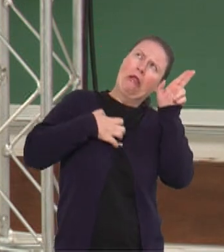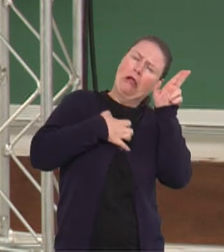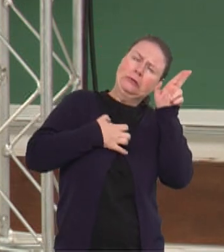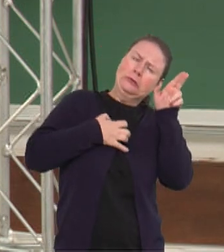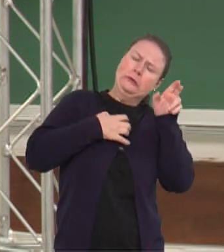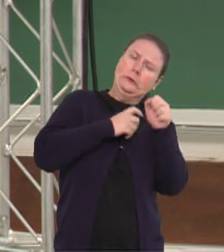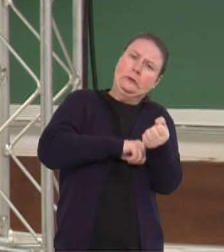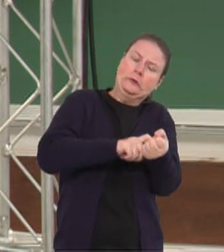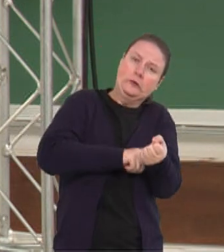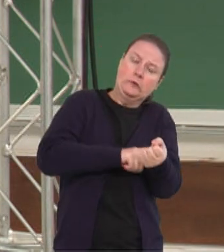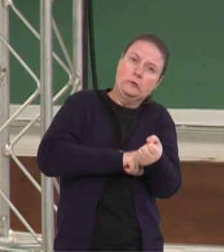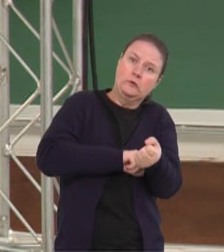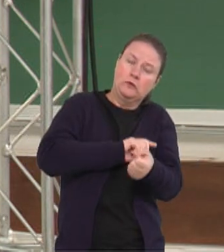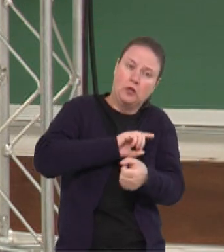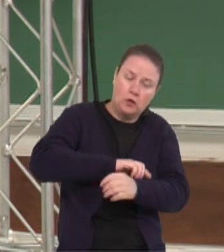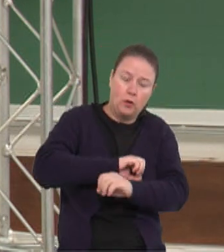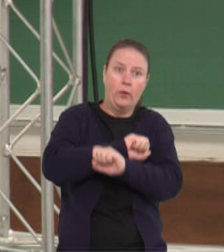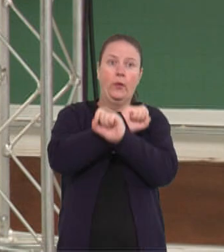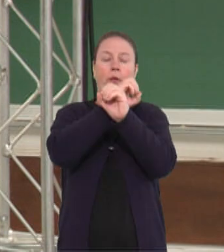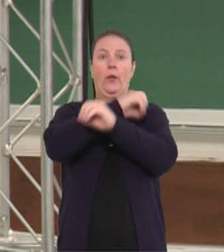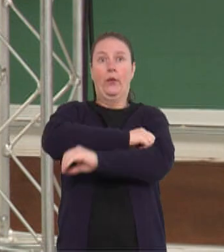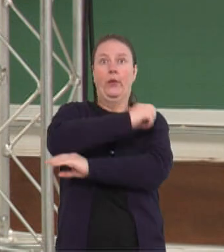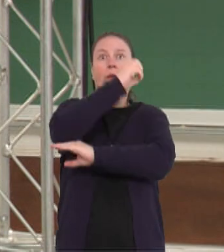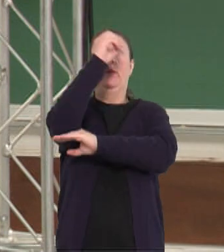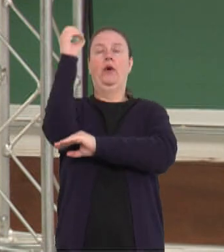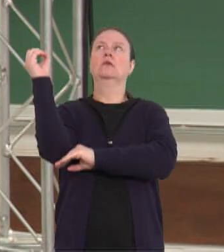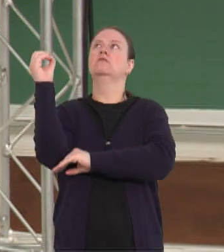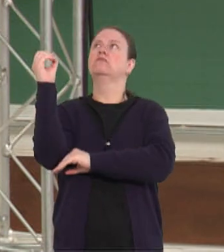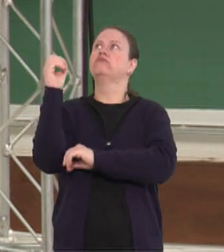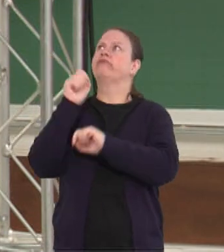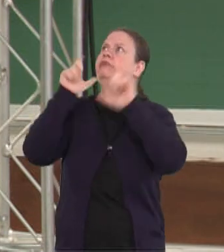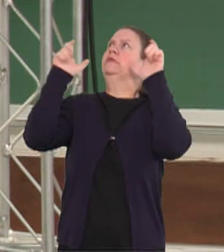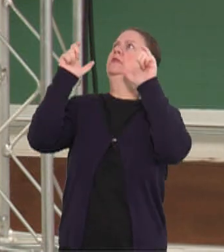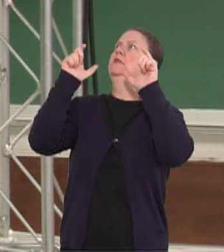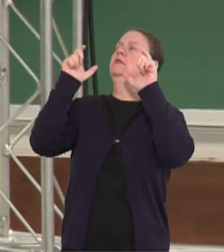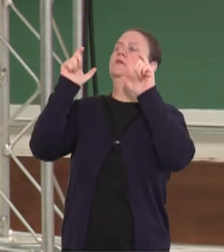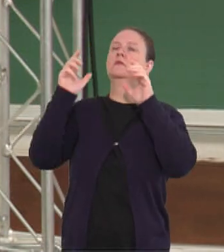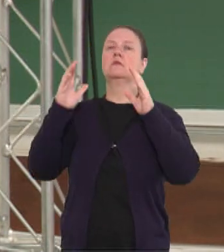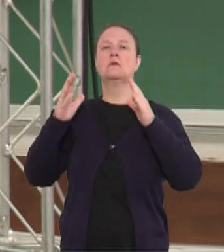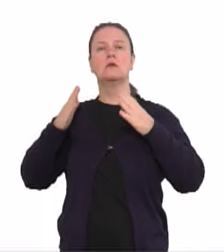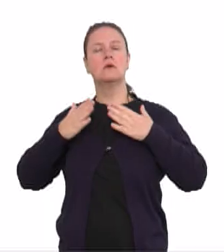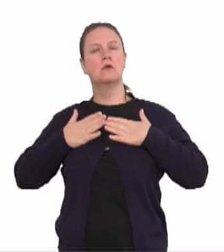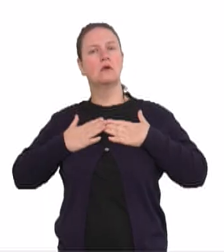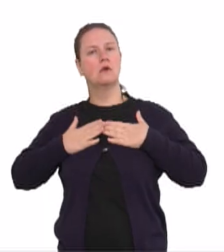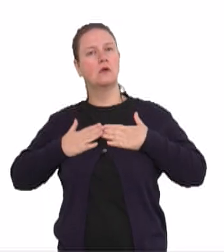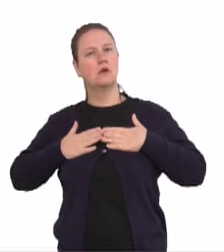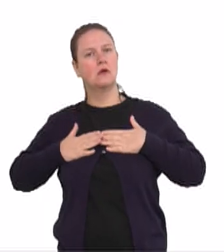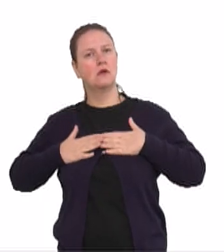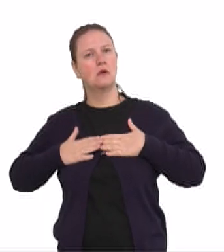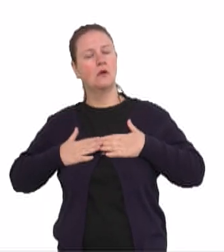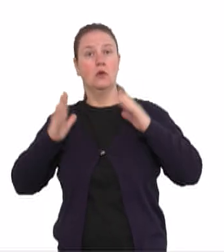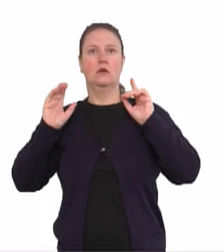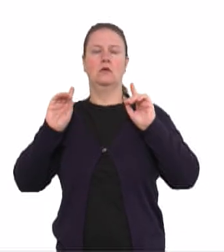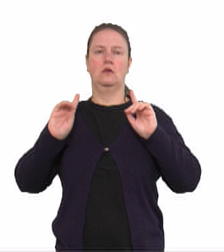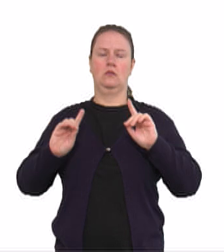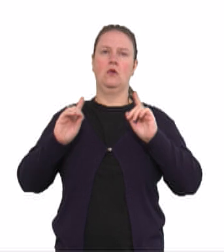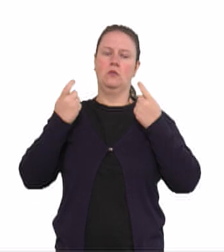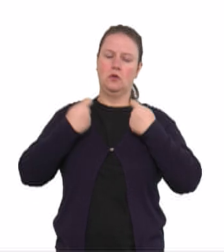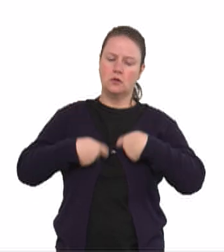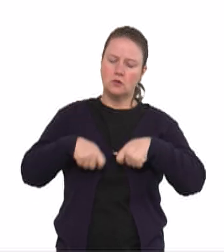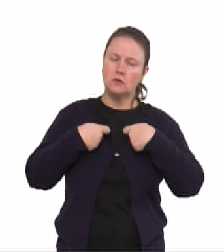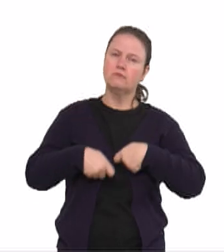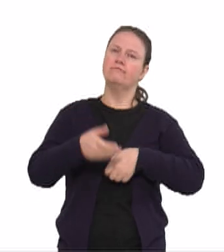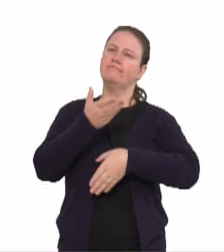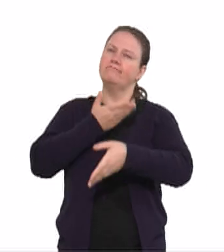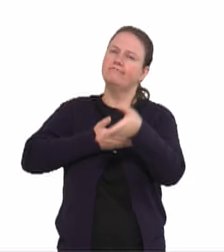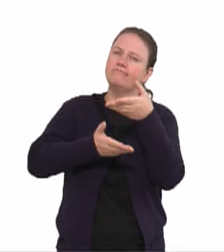que respirar e retomar pensando. Conviver com as pessoas que eu amo,